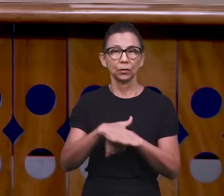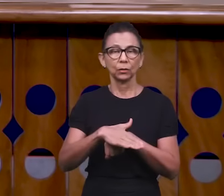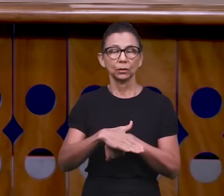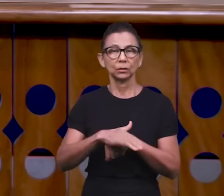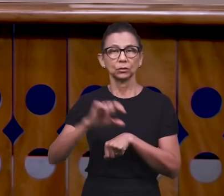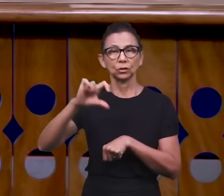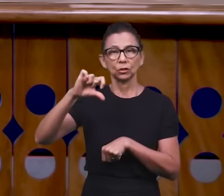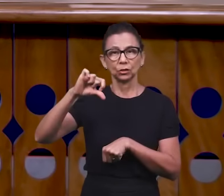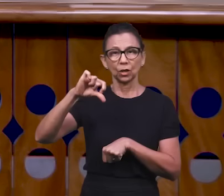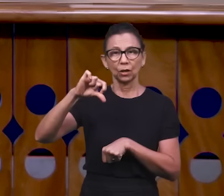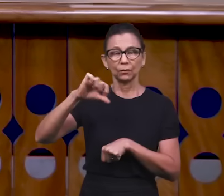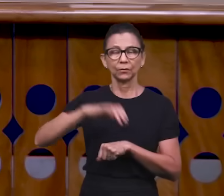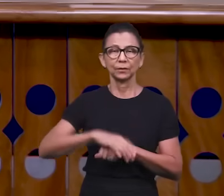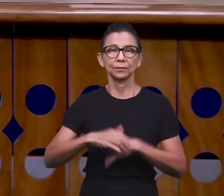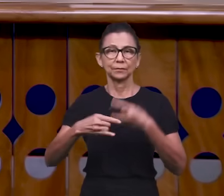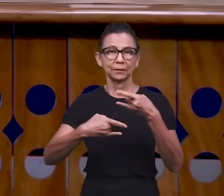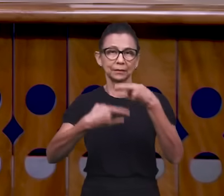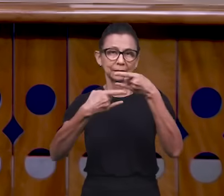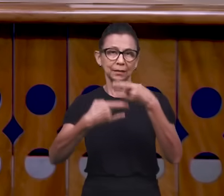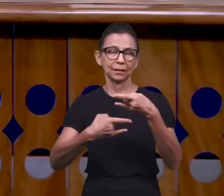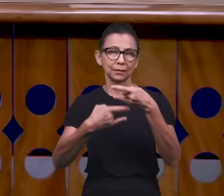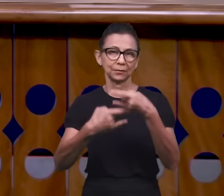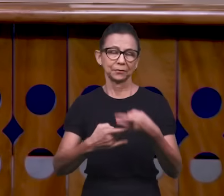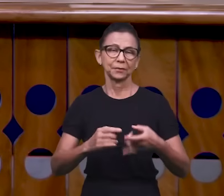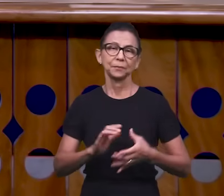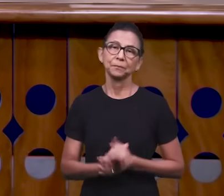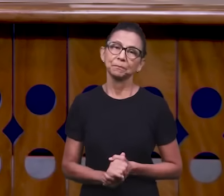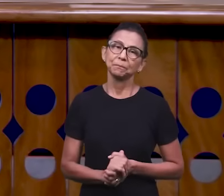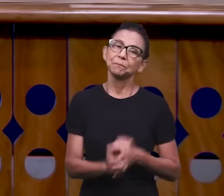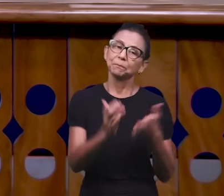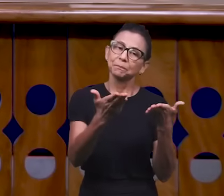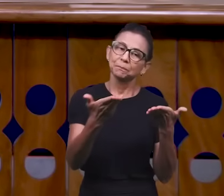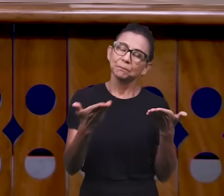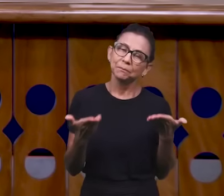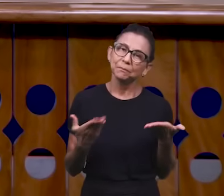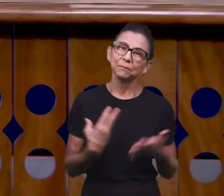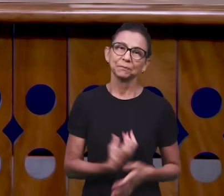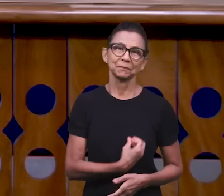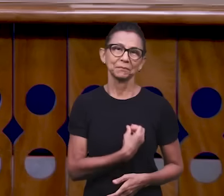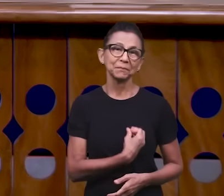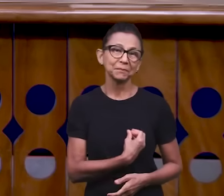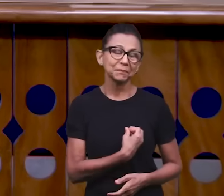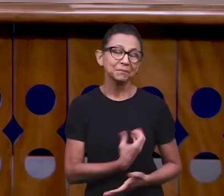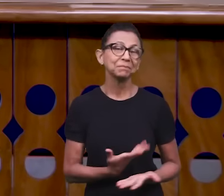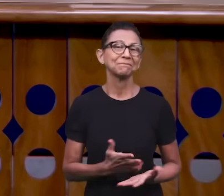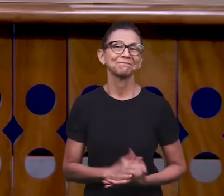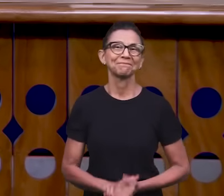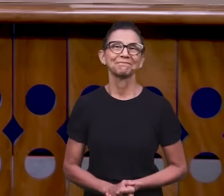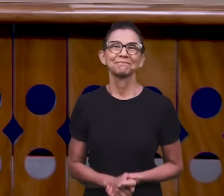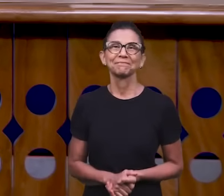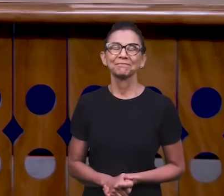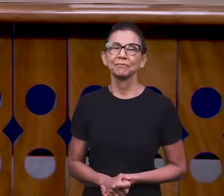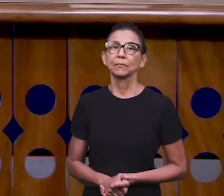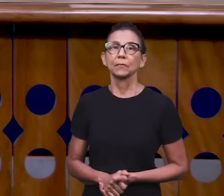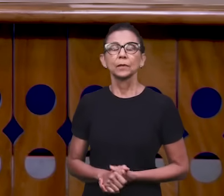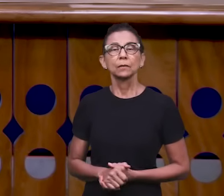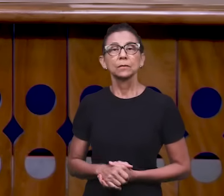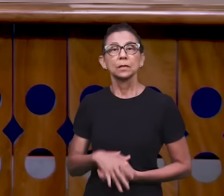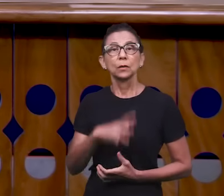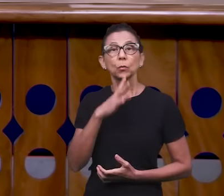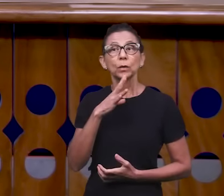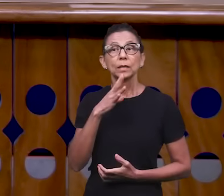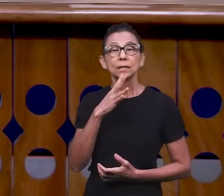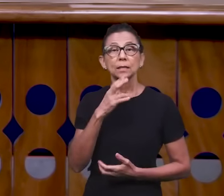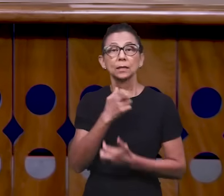horas, nós teremos mais uma live e queremos convidar para que você participe desta live para tomar conhecimento de